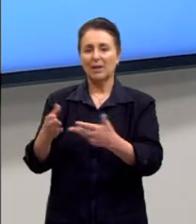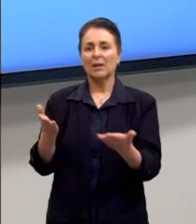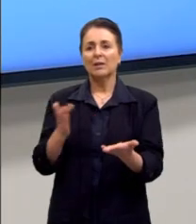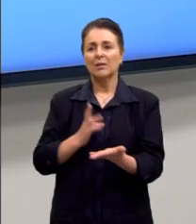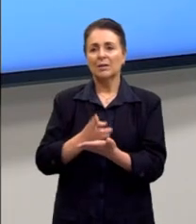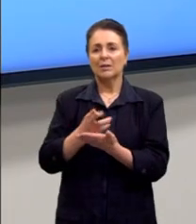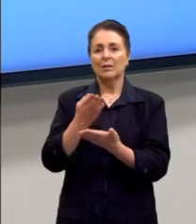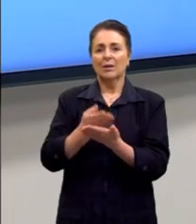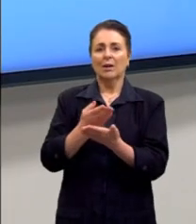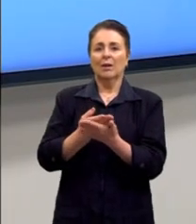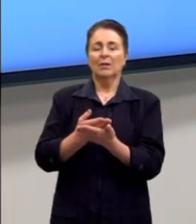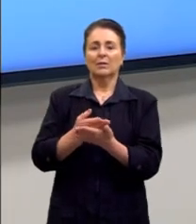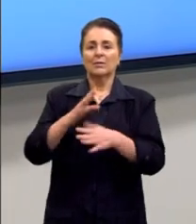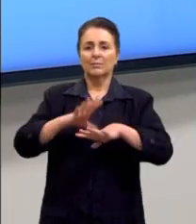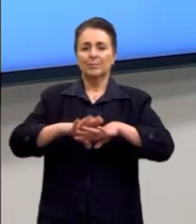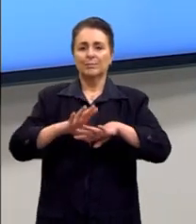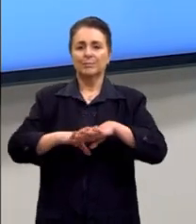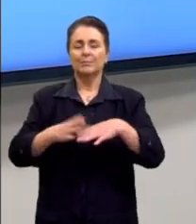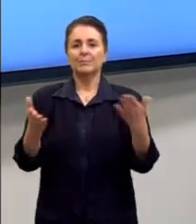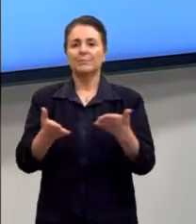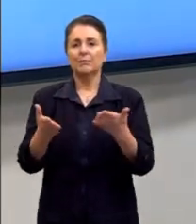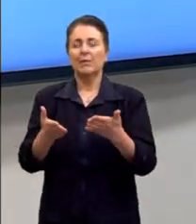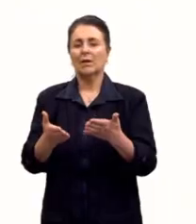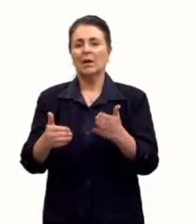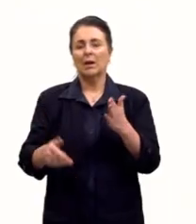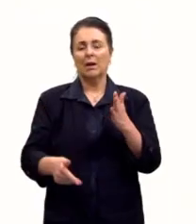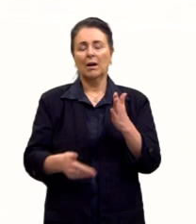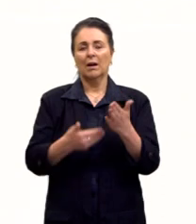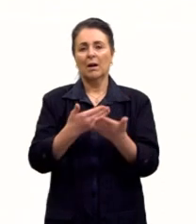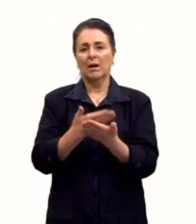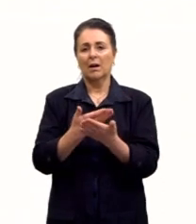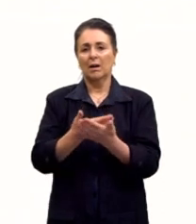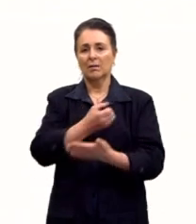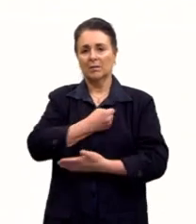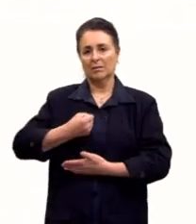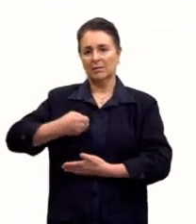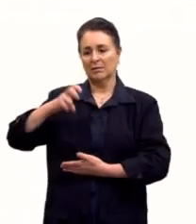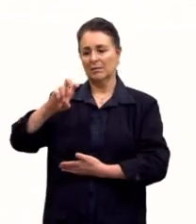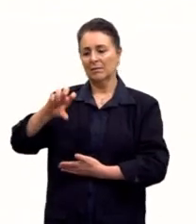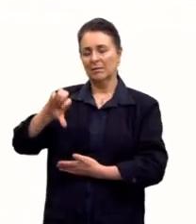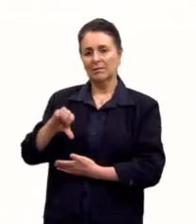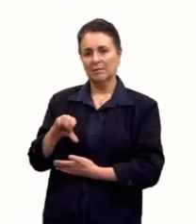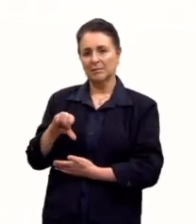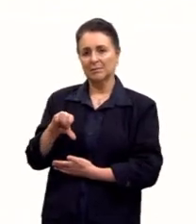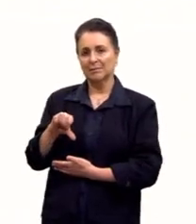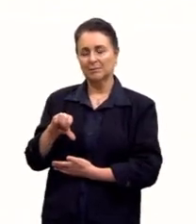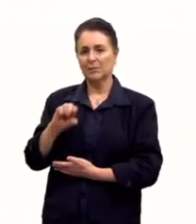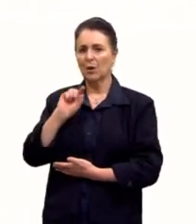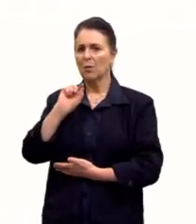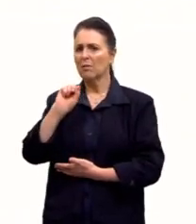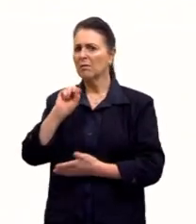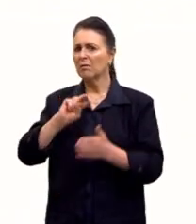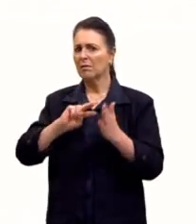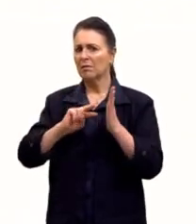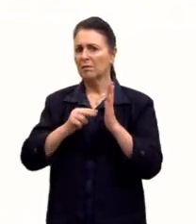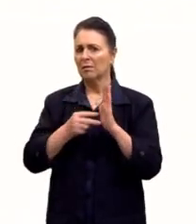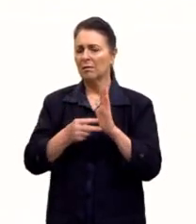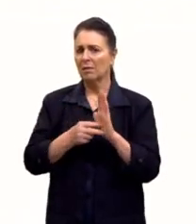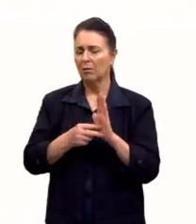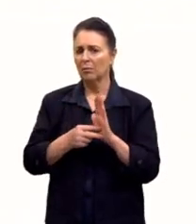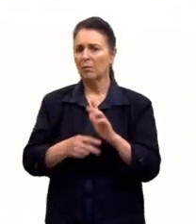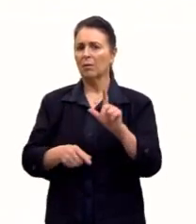a continuidade nós vamos agora para nossa aula número 59 O que são